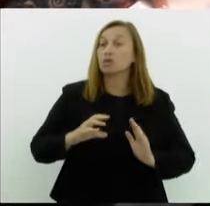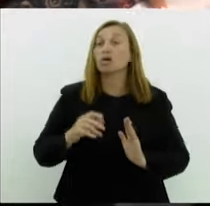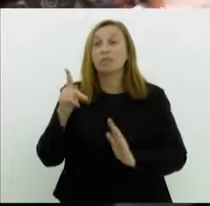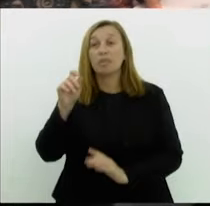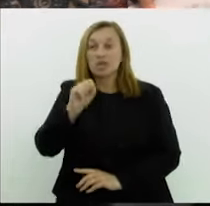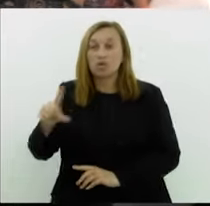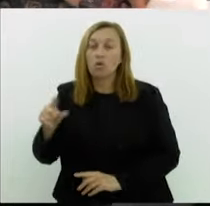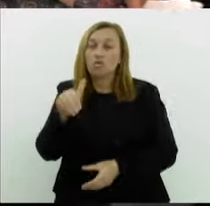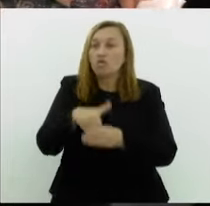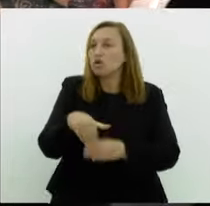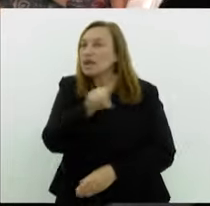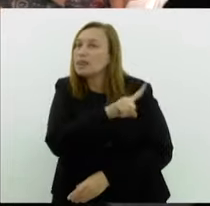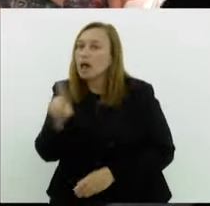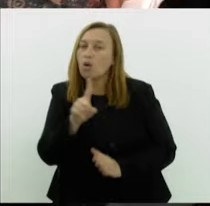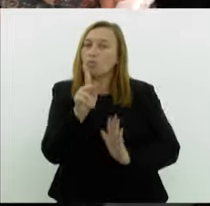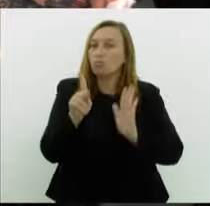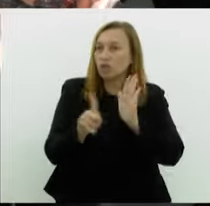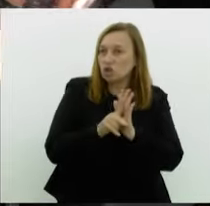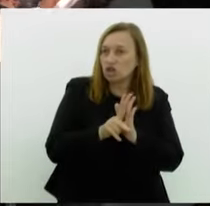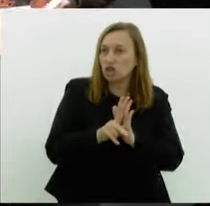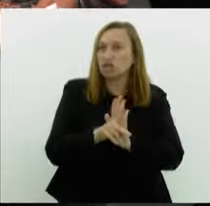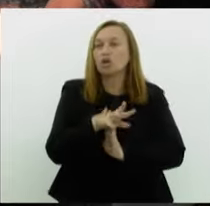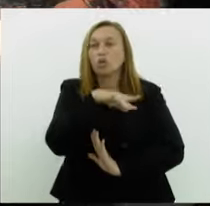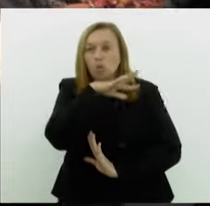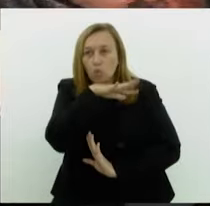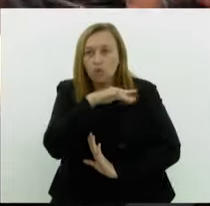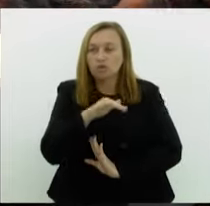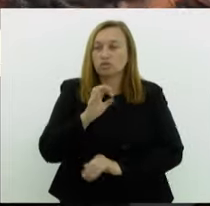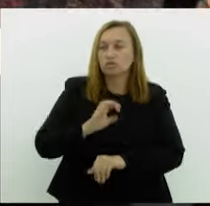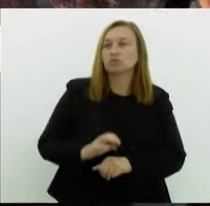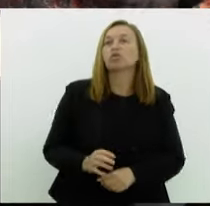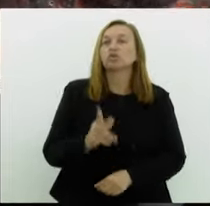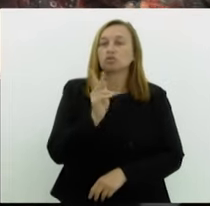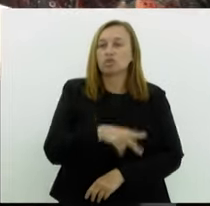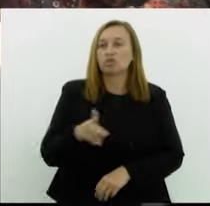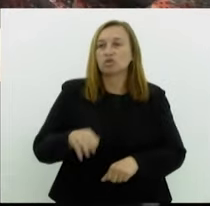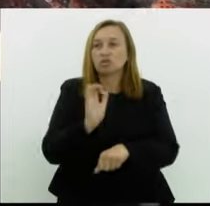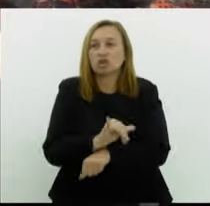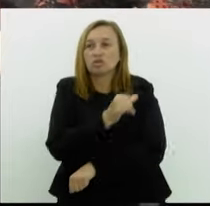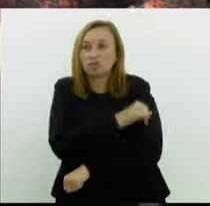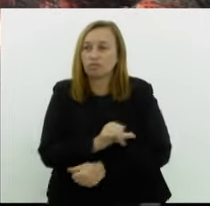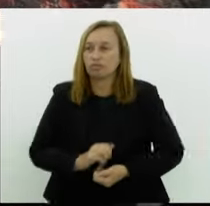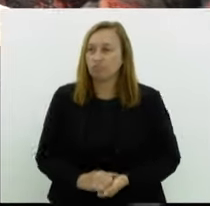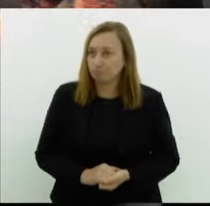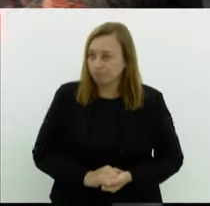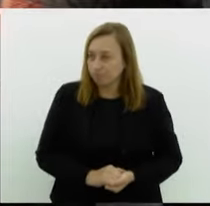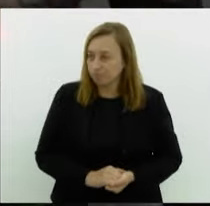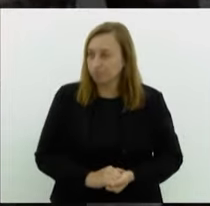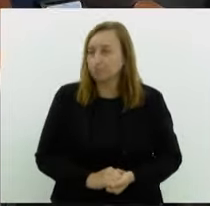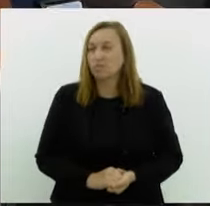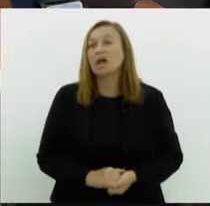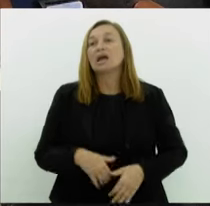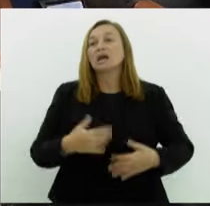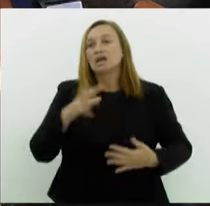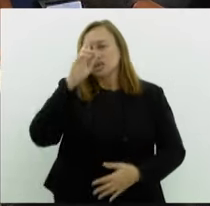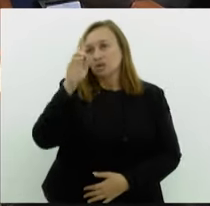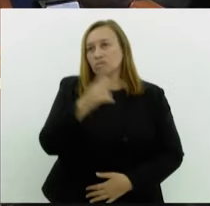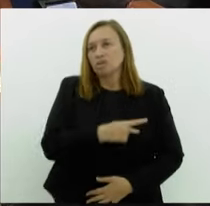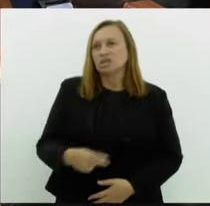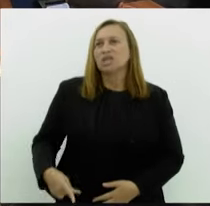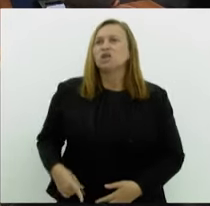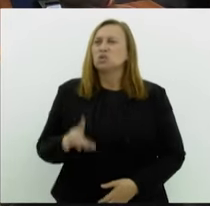vota não a esse projeto de precarização dos vínculos dos professores no Estado do Rio. Senhor presidente. Só